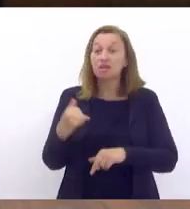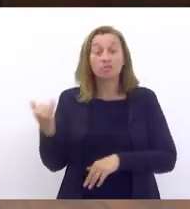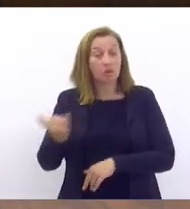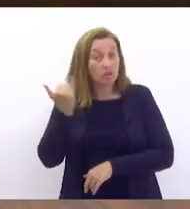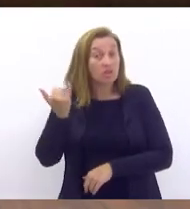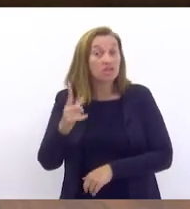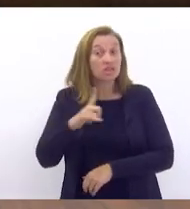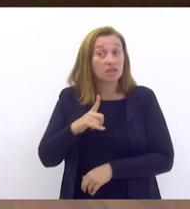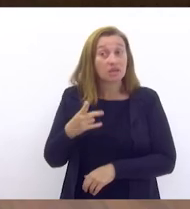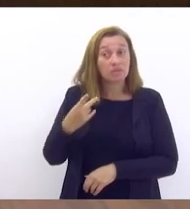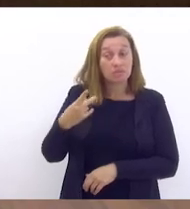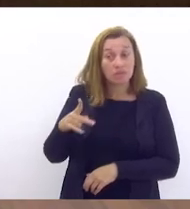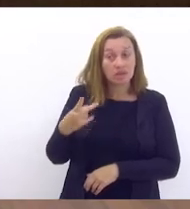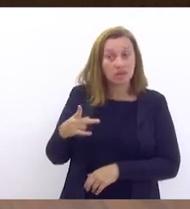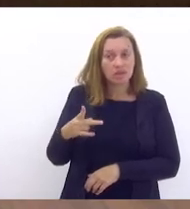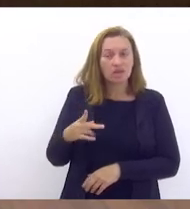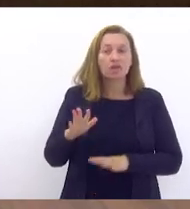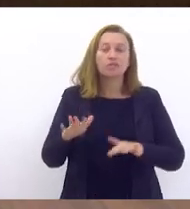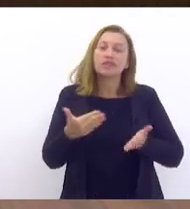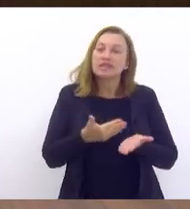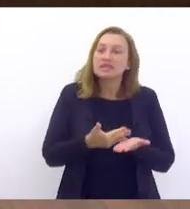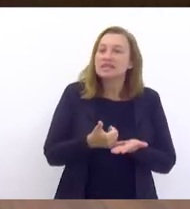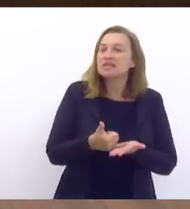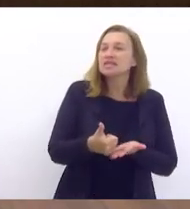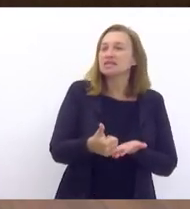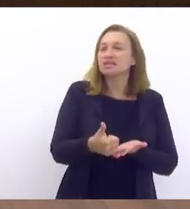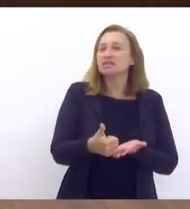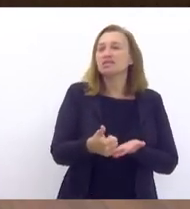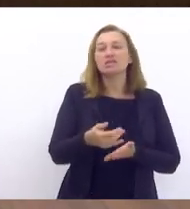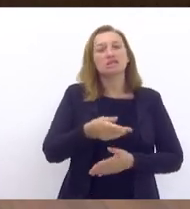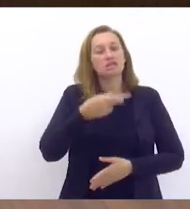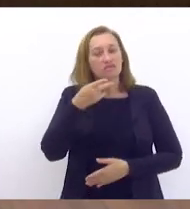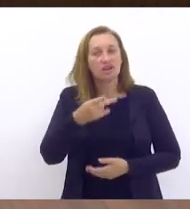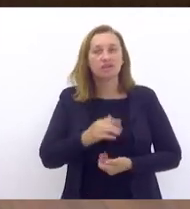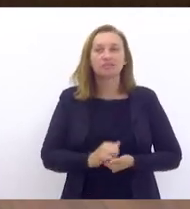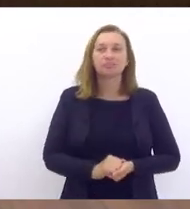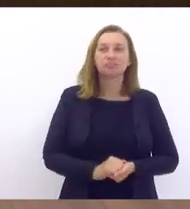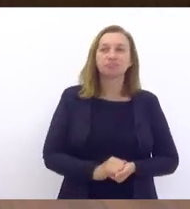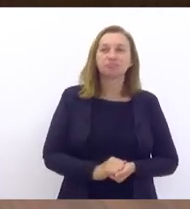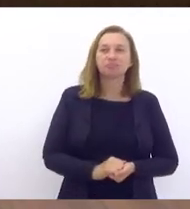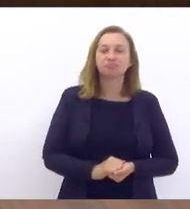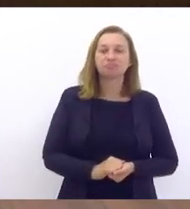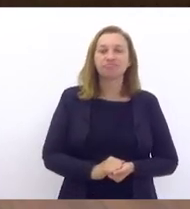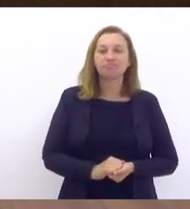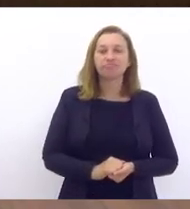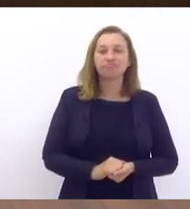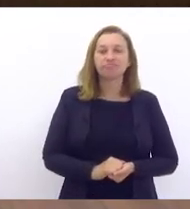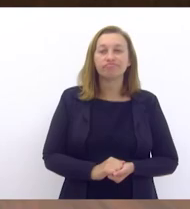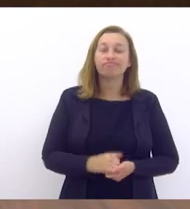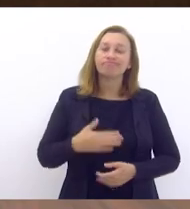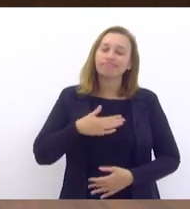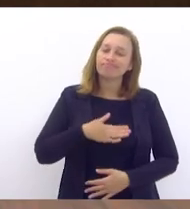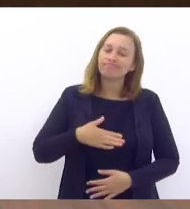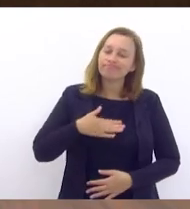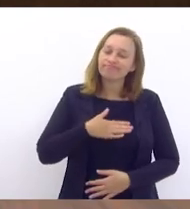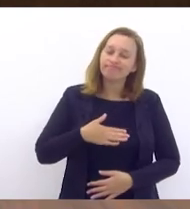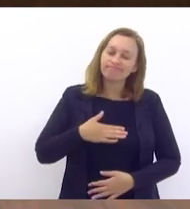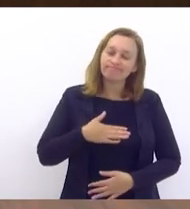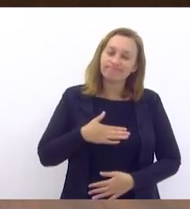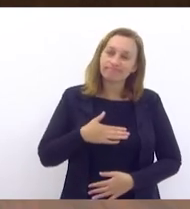importância. Feita essa introdução e essas considerações, eu gostaria de